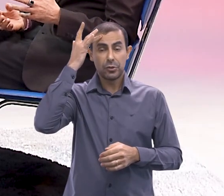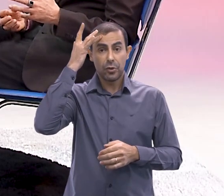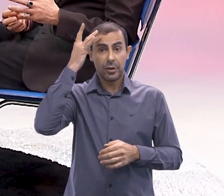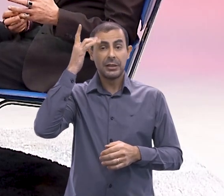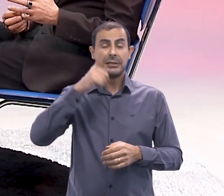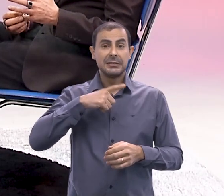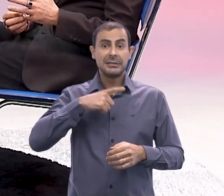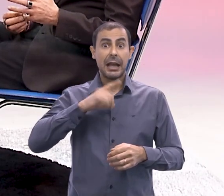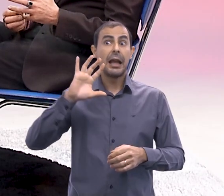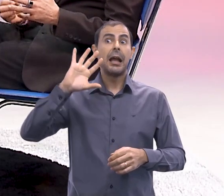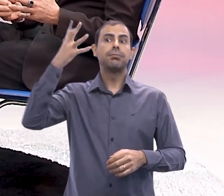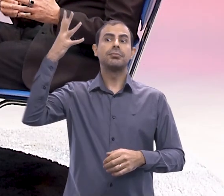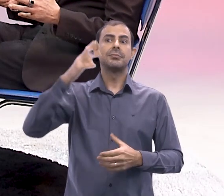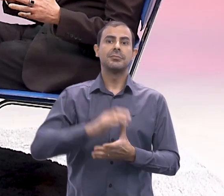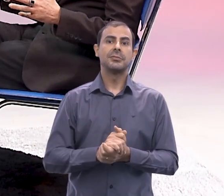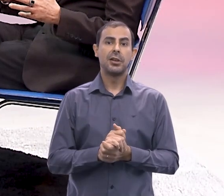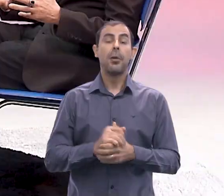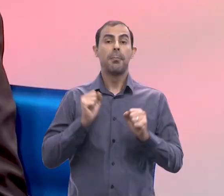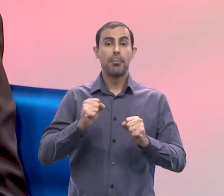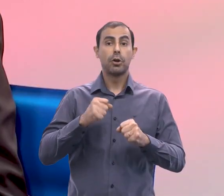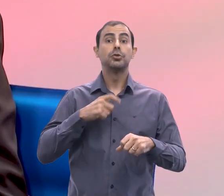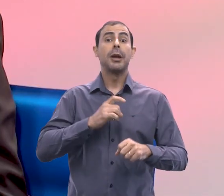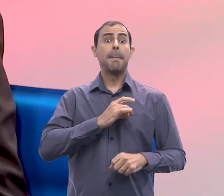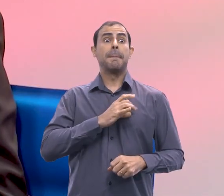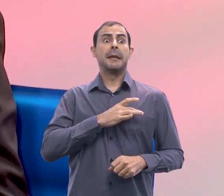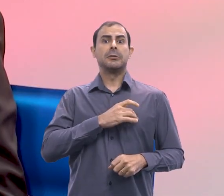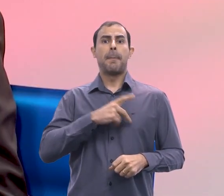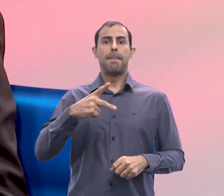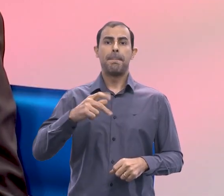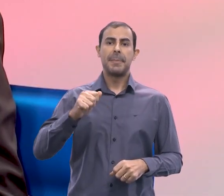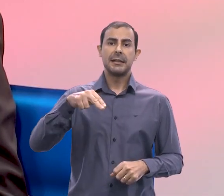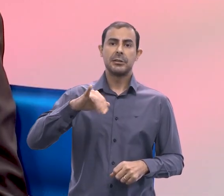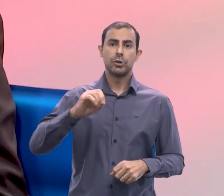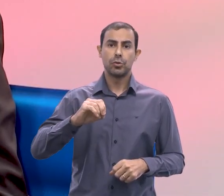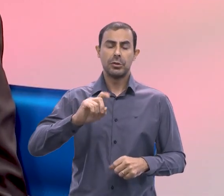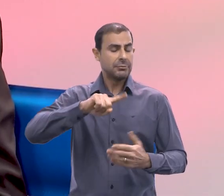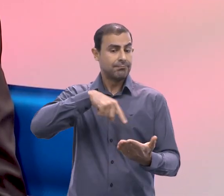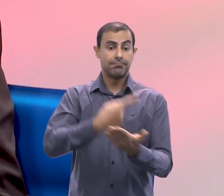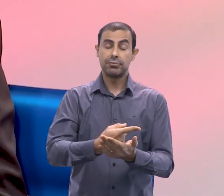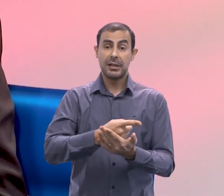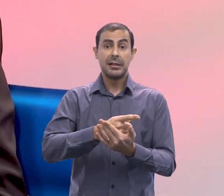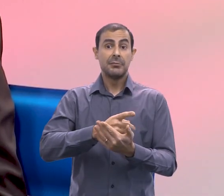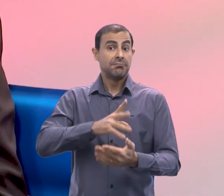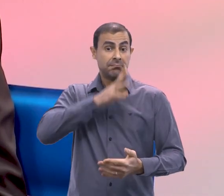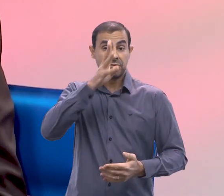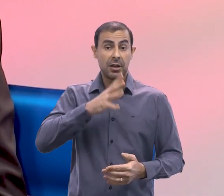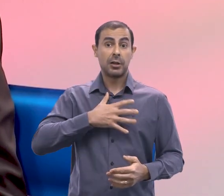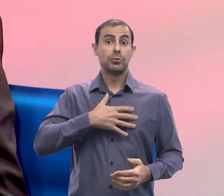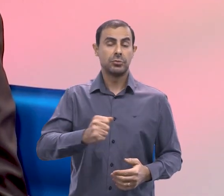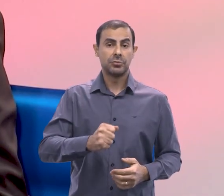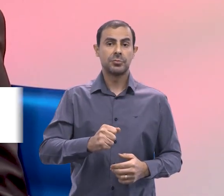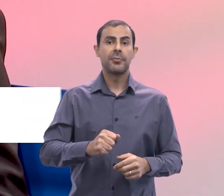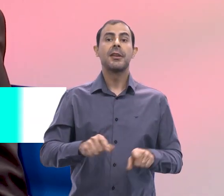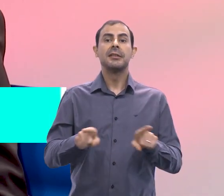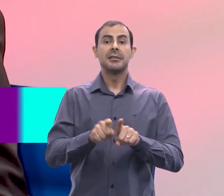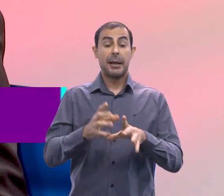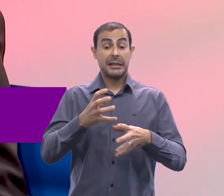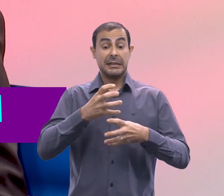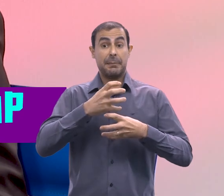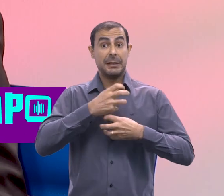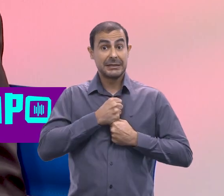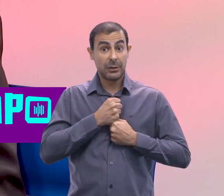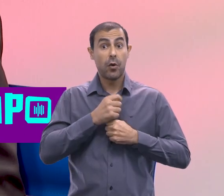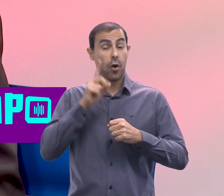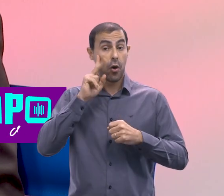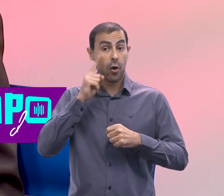sirvo para nada, e isso pode desencadear o pânico, e a pessoa age por impulso e comete suicídio ou se lesiona. A